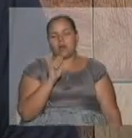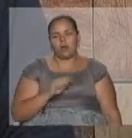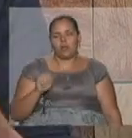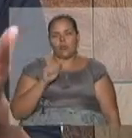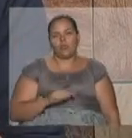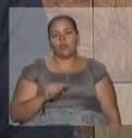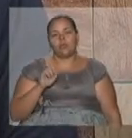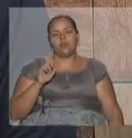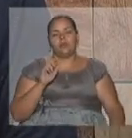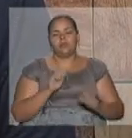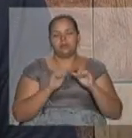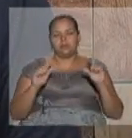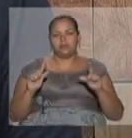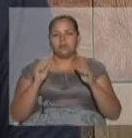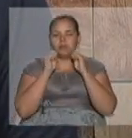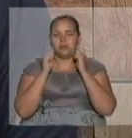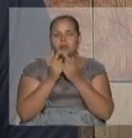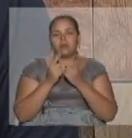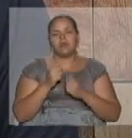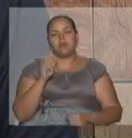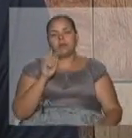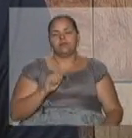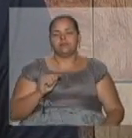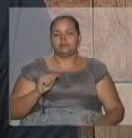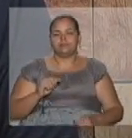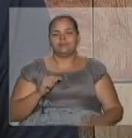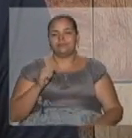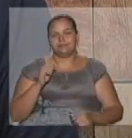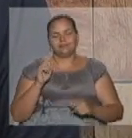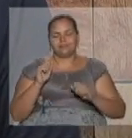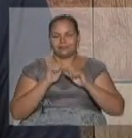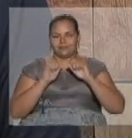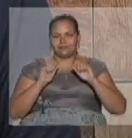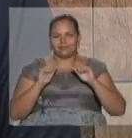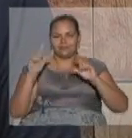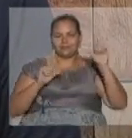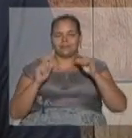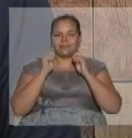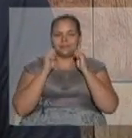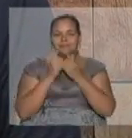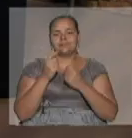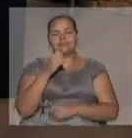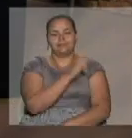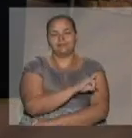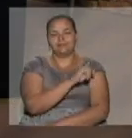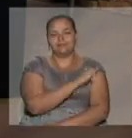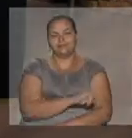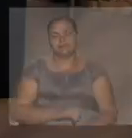perfil@tvalerj.tv. Envie as suas sugestões. Até o próximo programa. TV Alerj, o canal do Povo Fluminense.